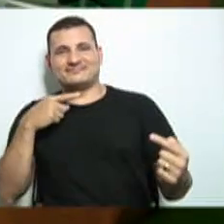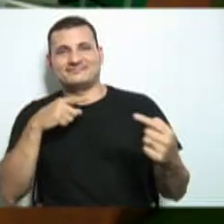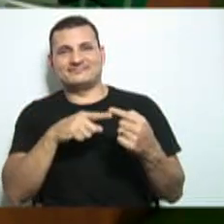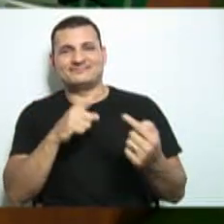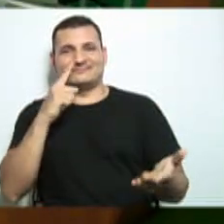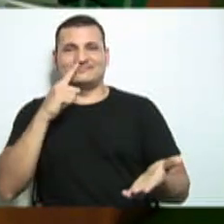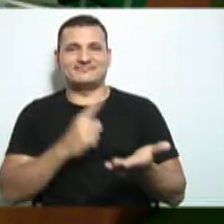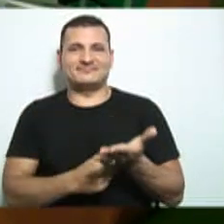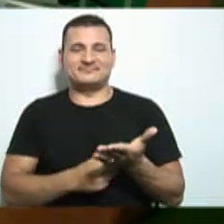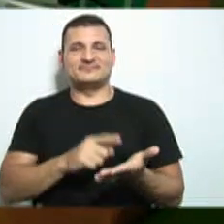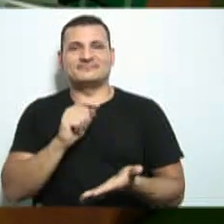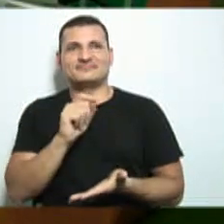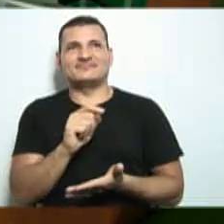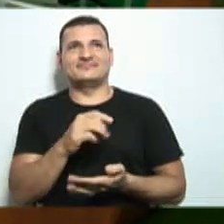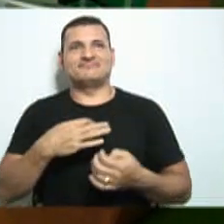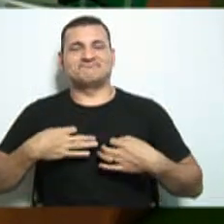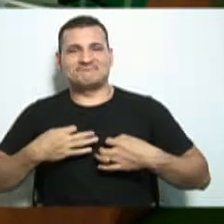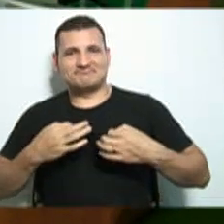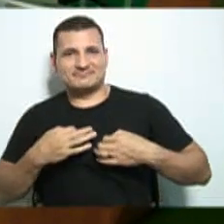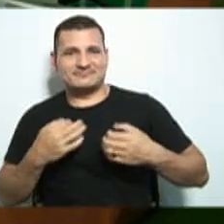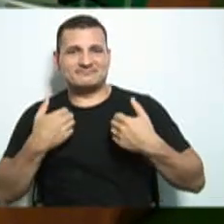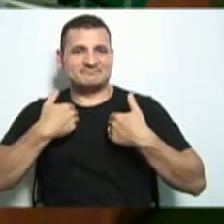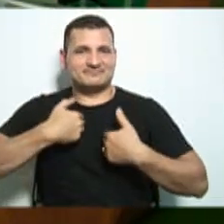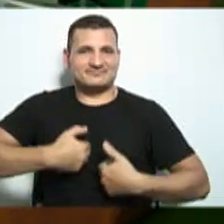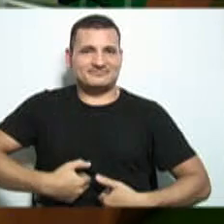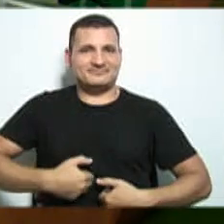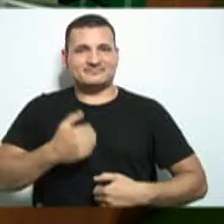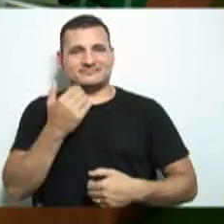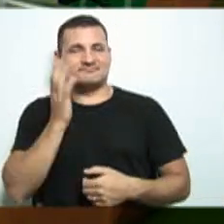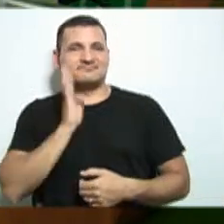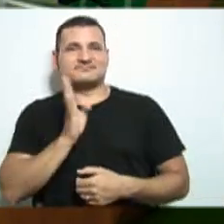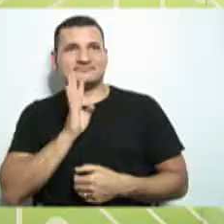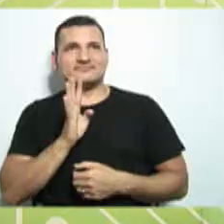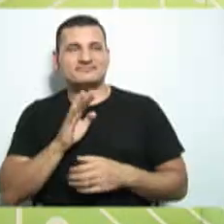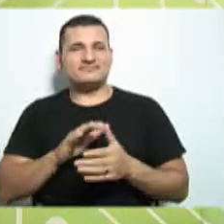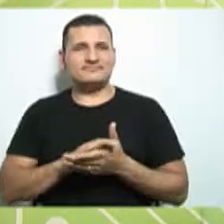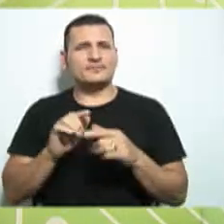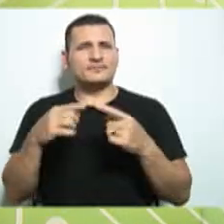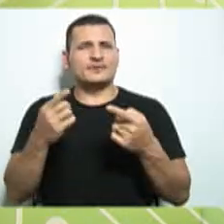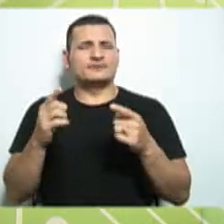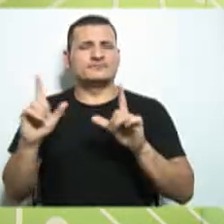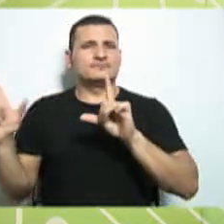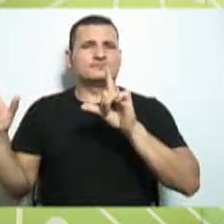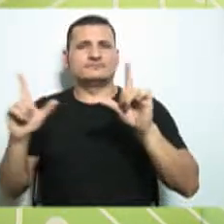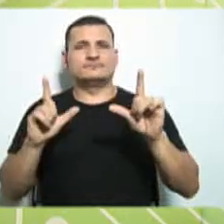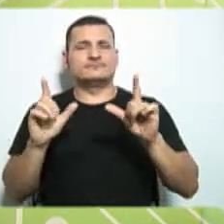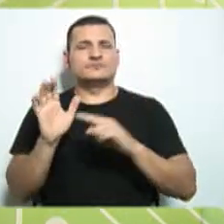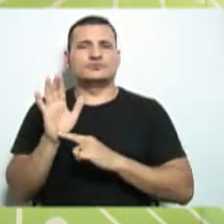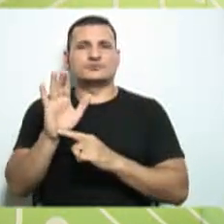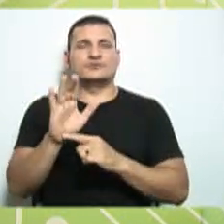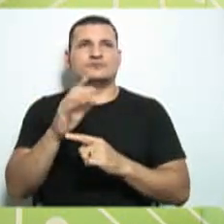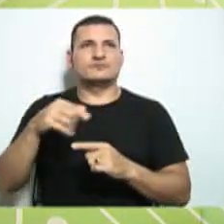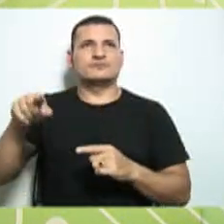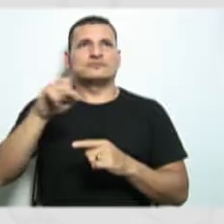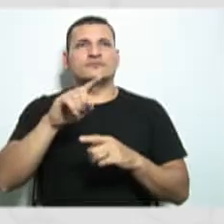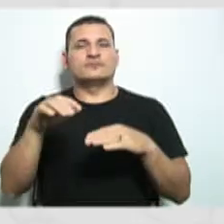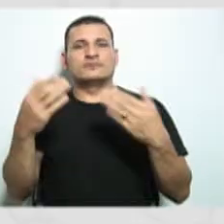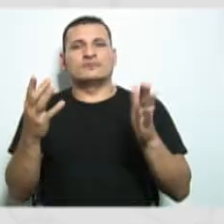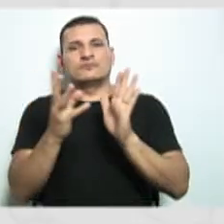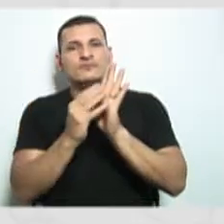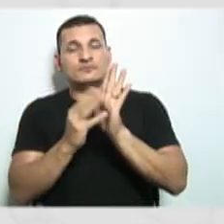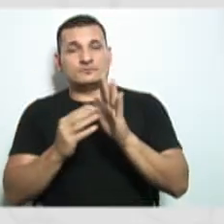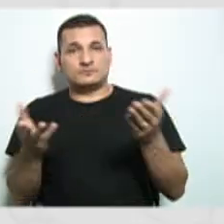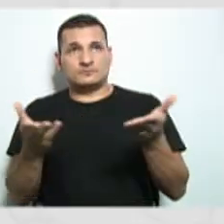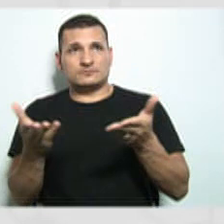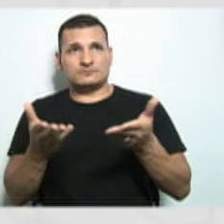ó, todo mundo aqui, ó, né? De cor de vinho. Legal. Mas vamos colocar na tela aí, meu querido, que eu quero mostrar para você qual vai ser o nosso conteúdo